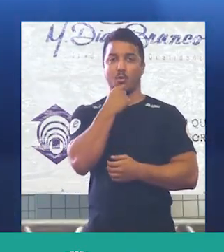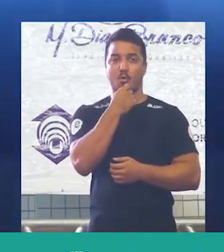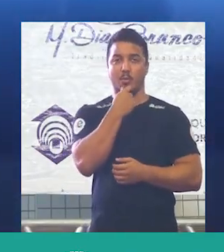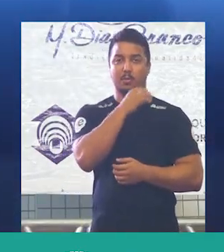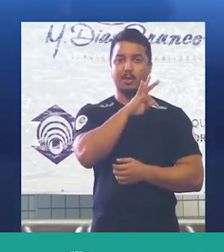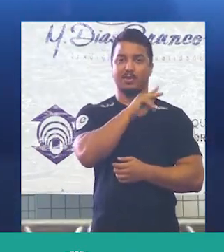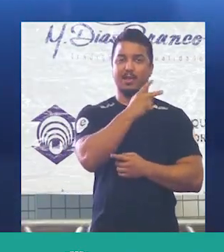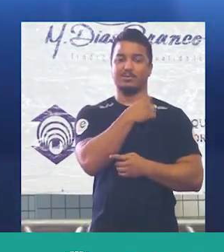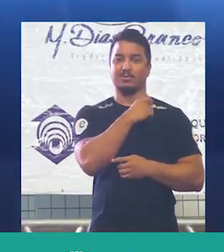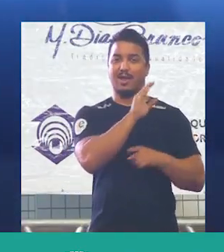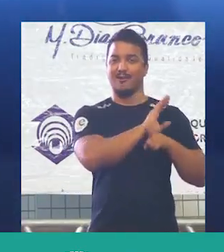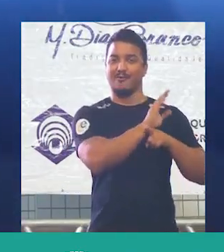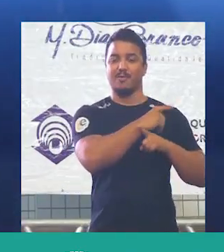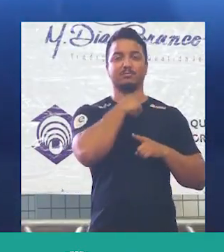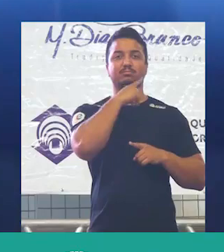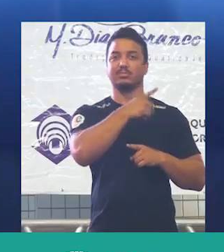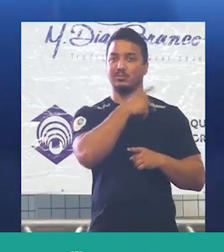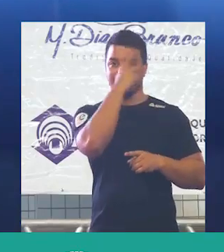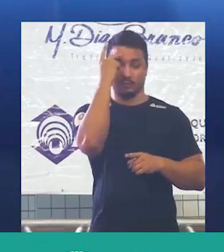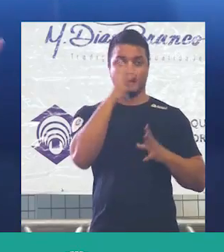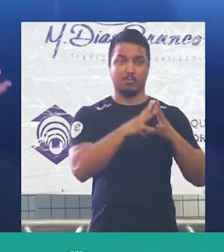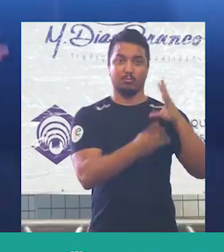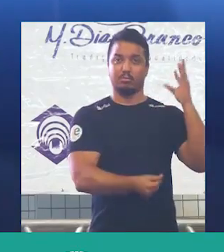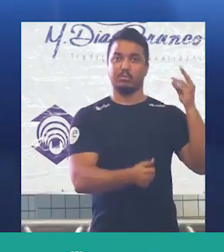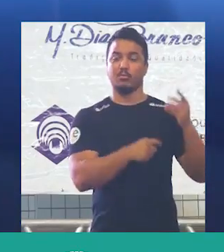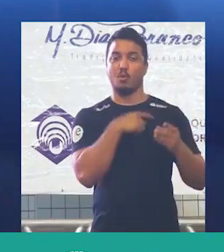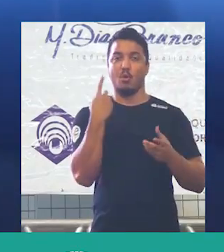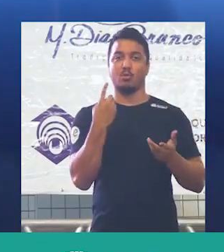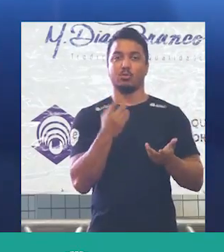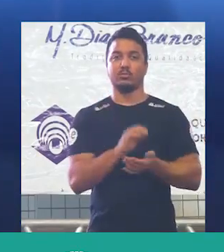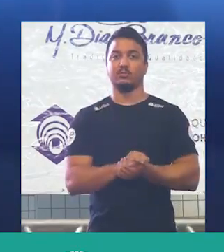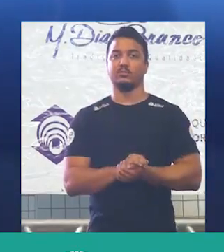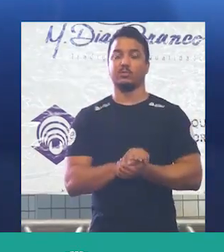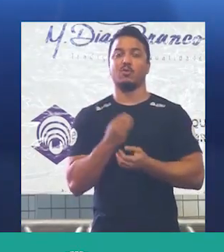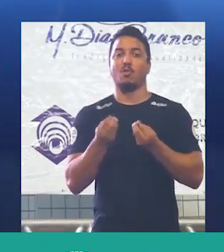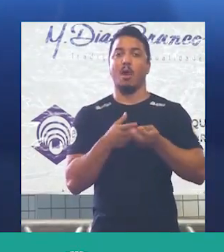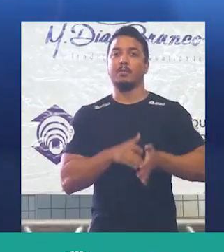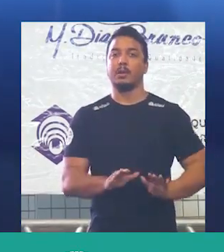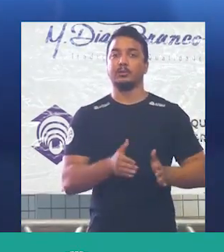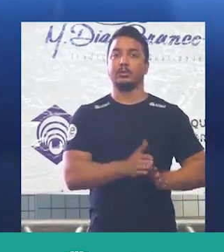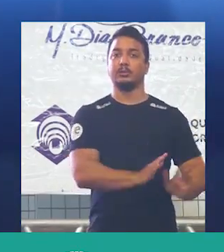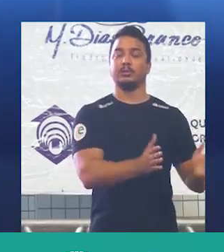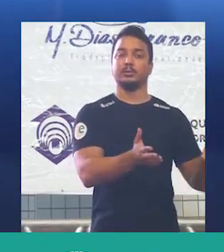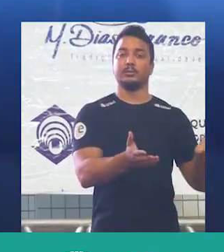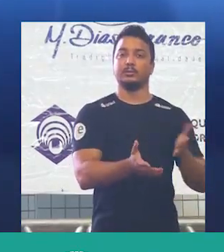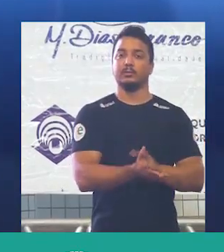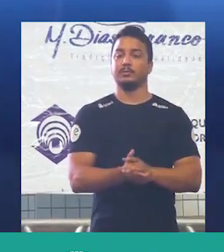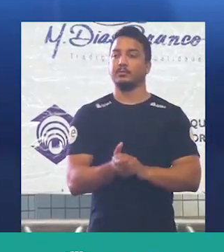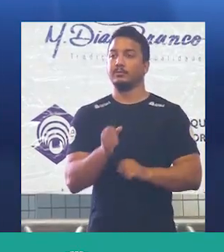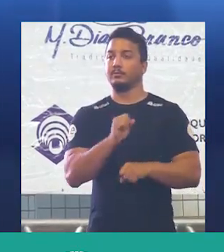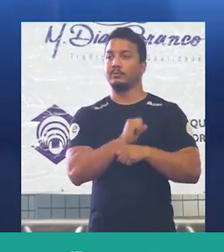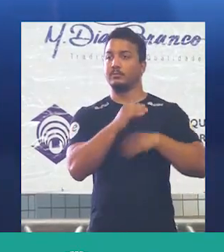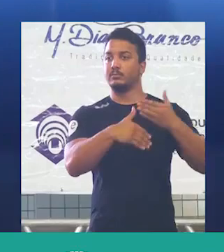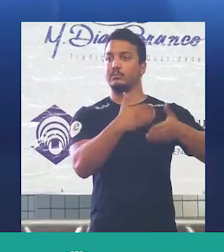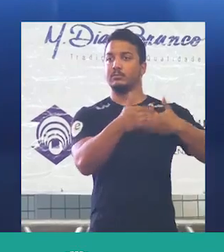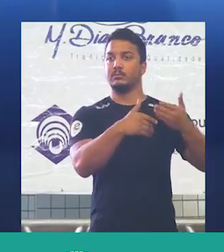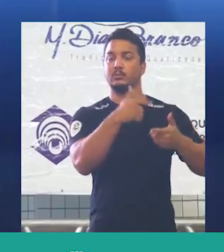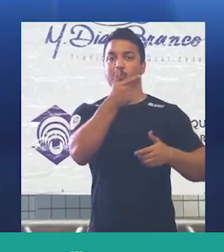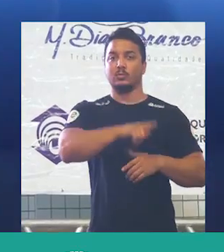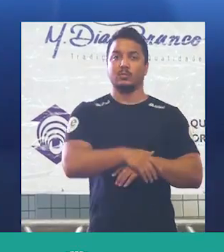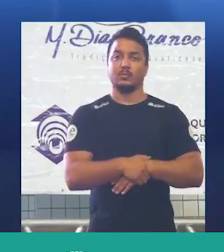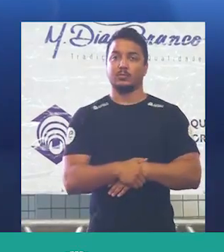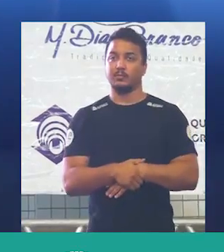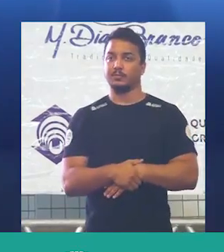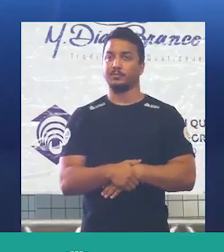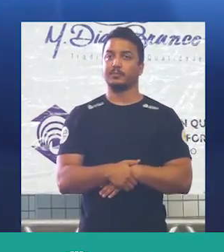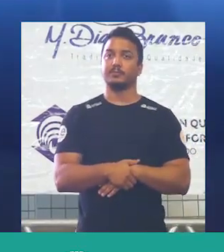né? Porque ele estalou os dedos, acabou com a metade do universo, e o resto do povo não vai continuar nascendo, não. Daqui a pouco o universo vai estar superlotado de